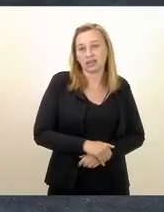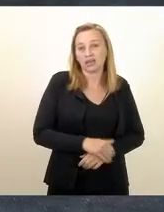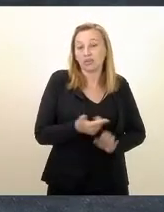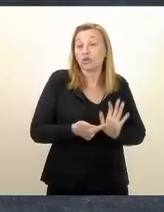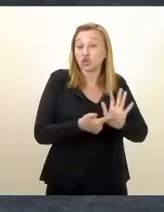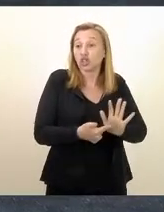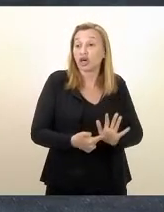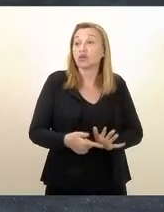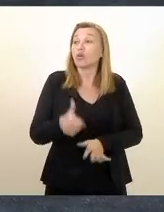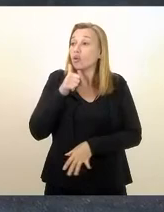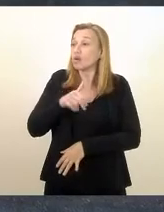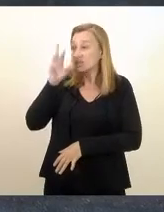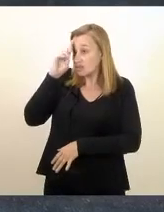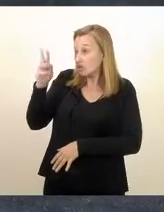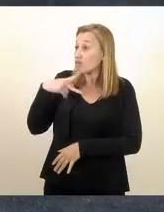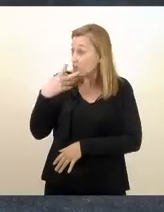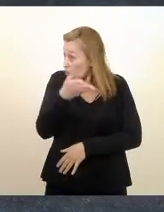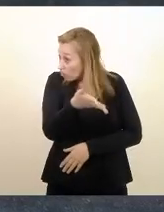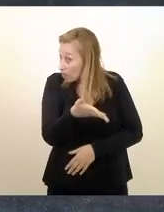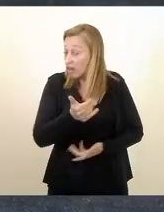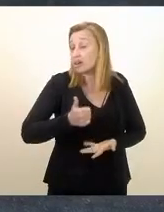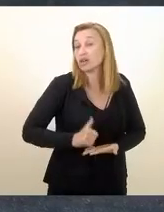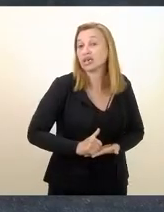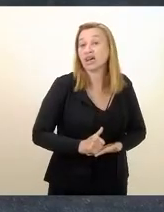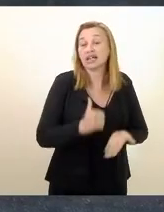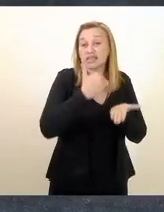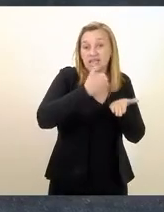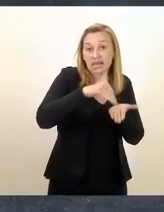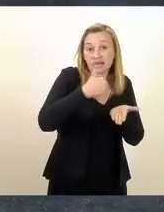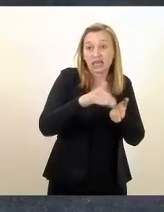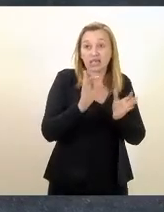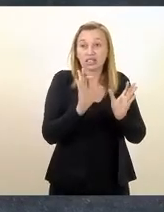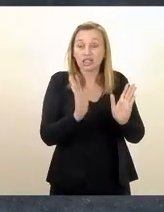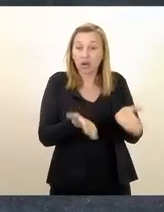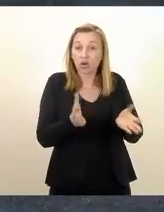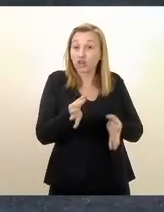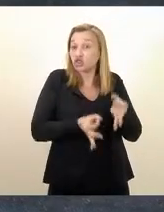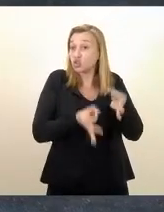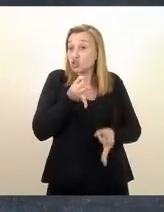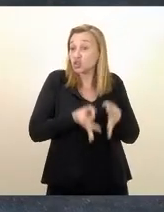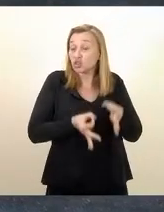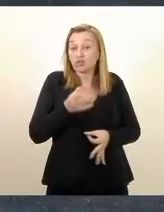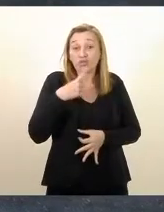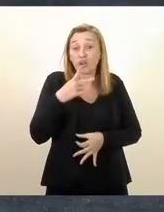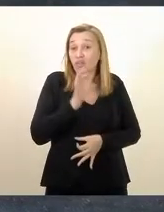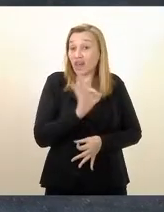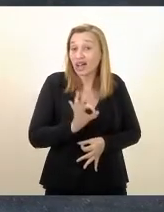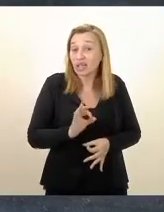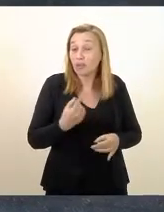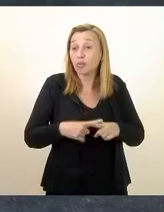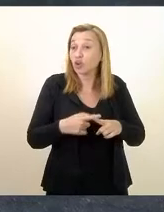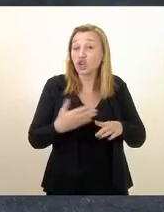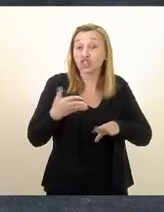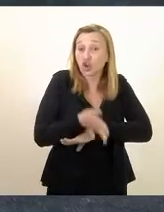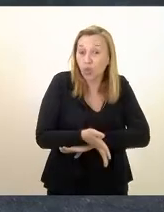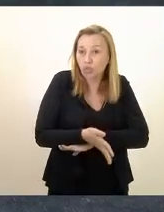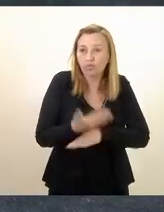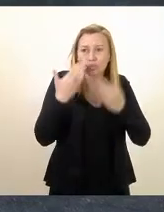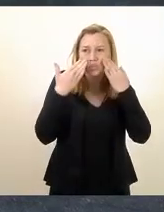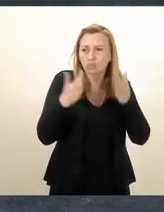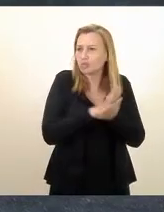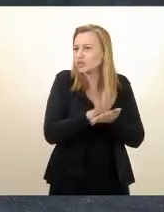excelência muito bem colocou que a Secretaria atual de Justiça não disse ao que veio não se mostrou